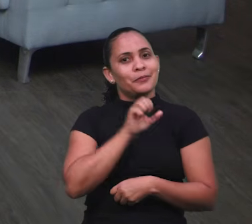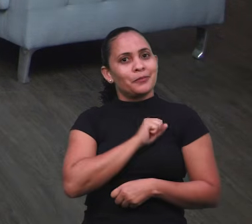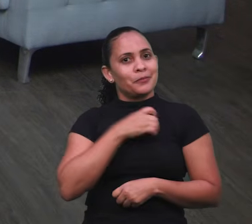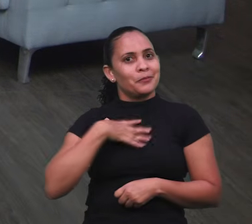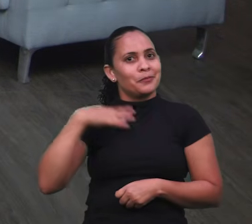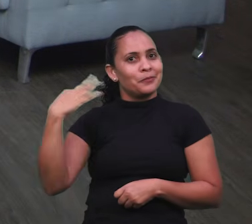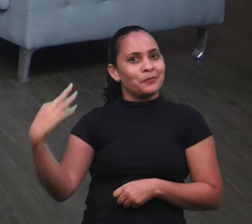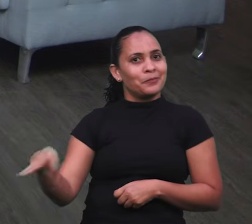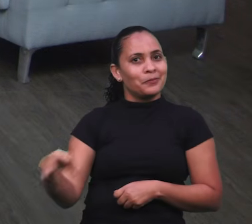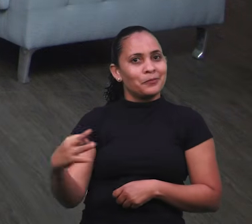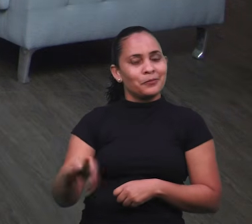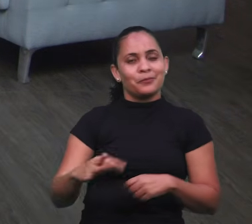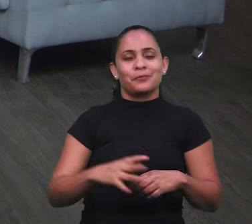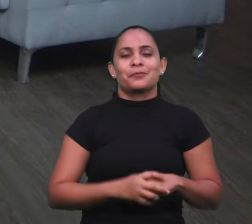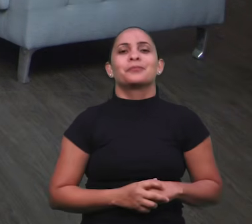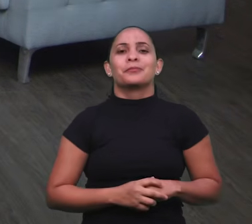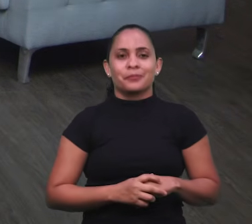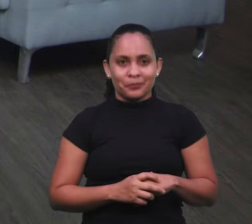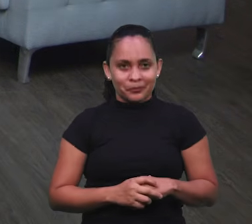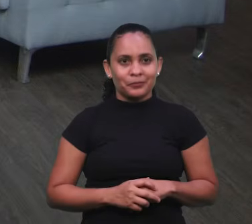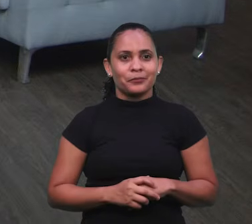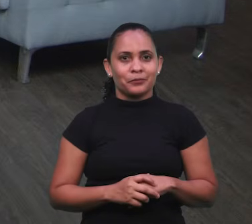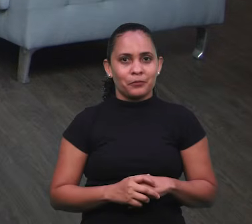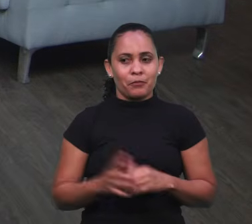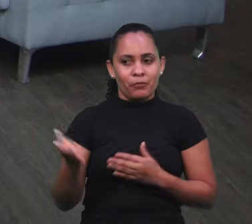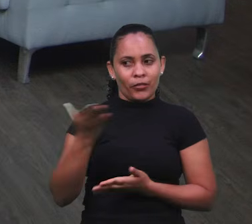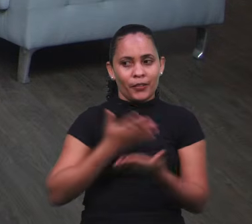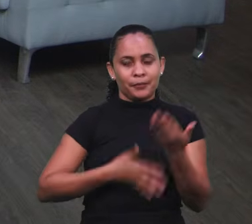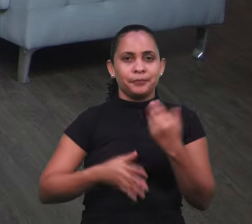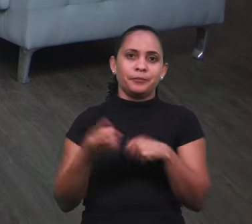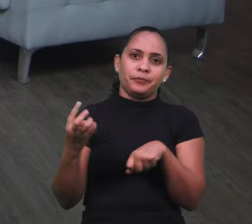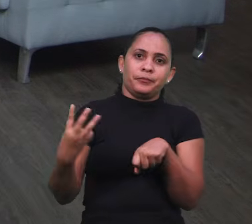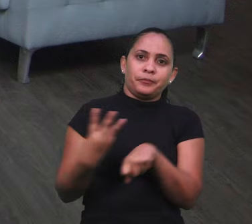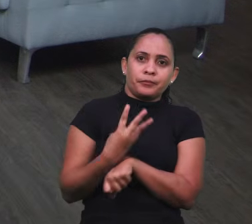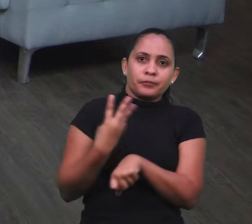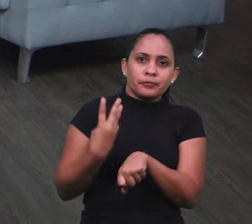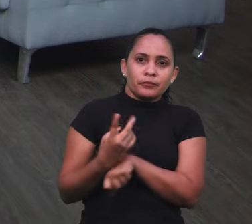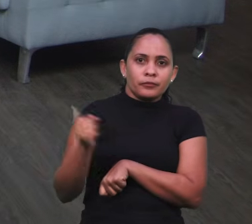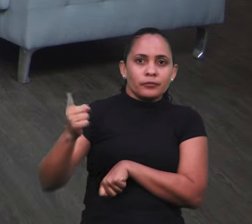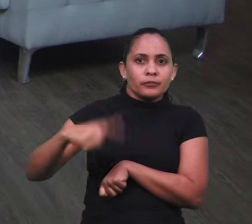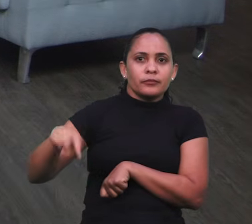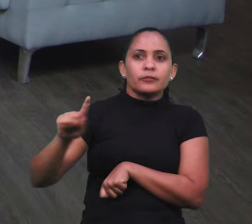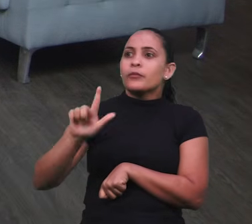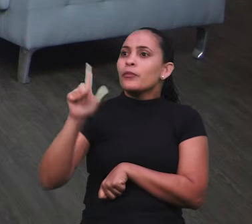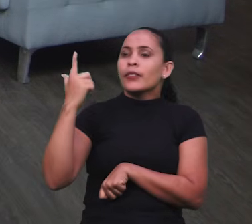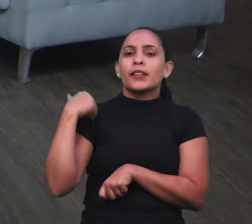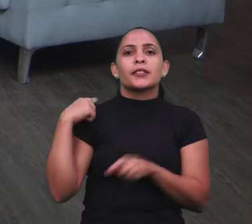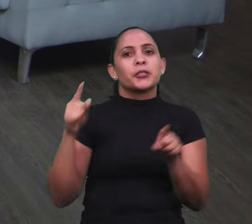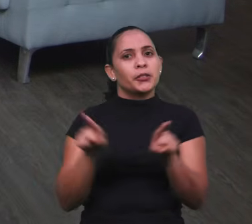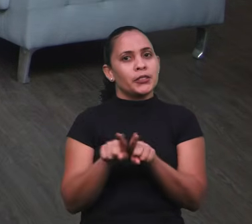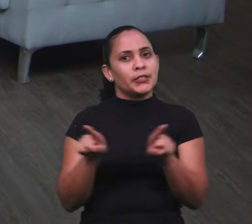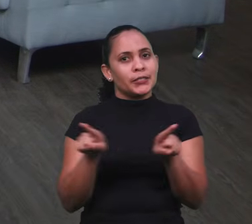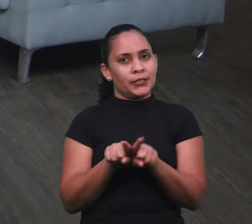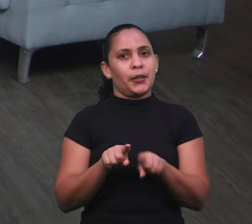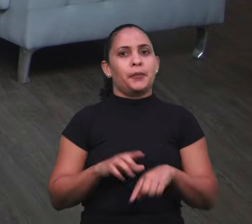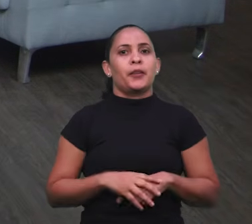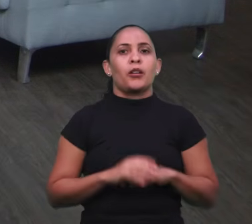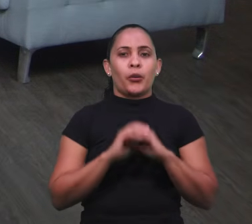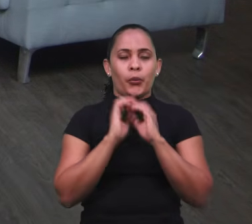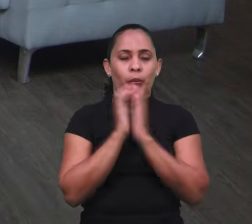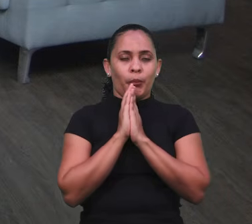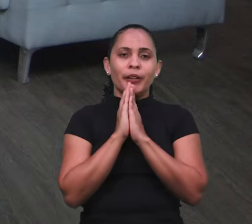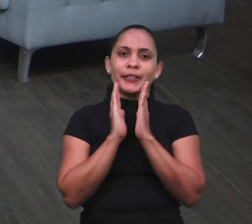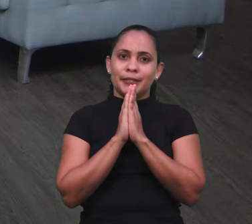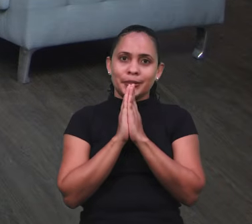são amáveis e certamente, fora um pouquinho desse ambiente de WhatsApp, eles estão fazendo outras